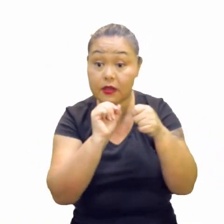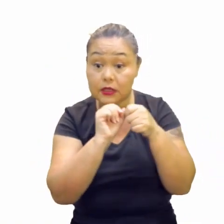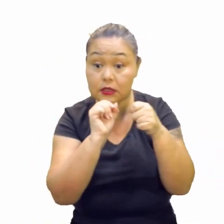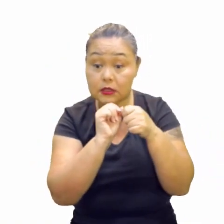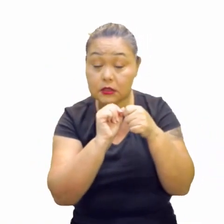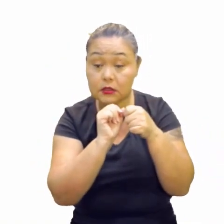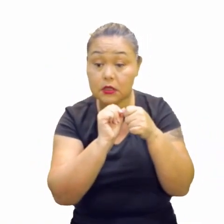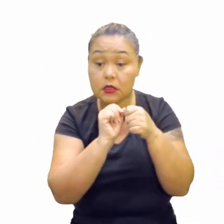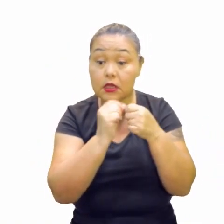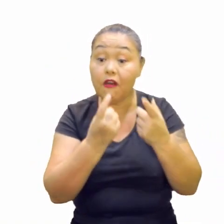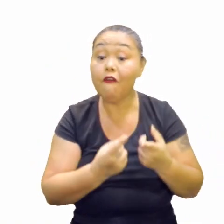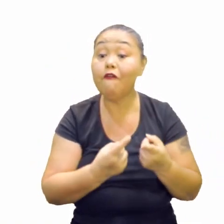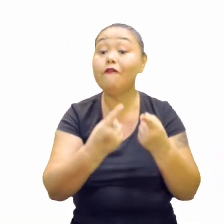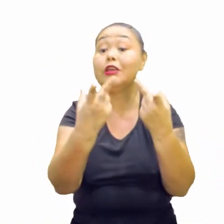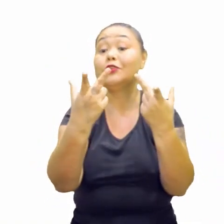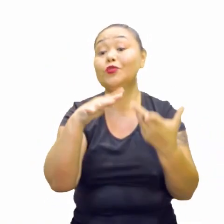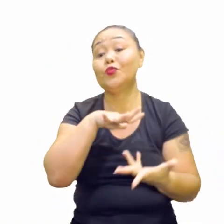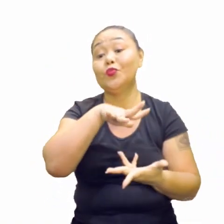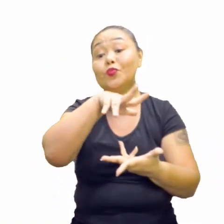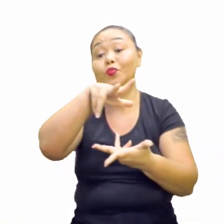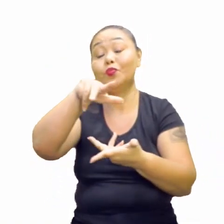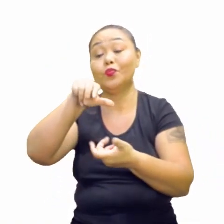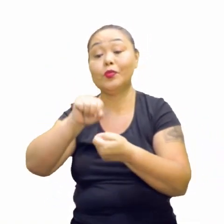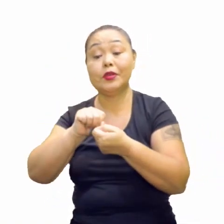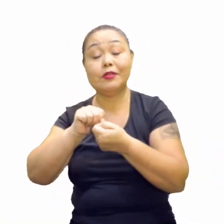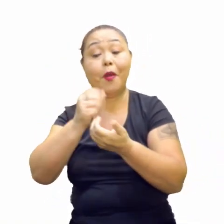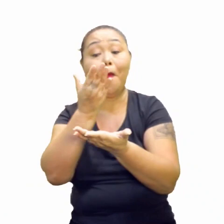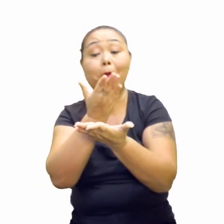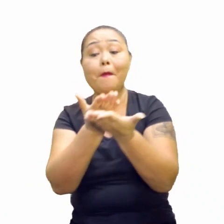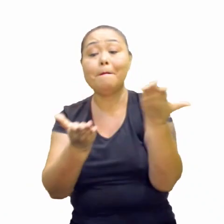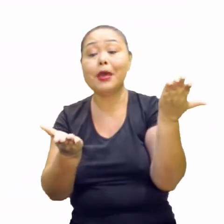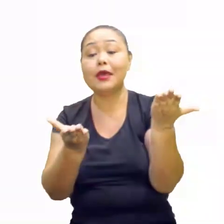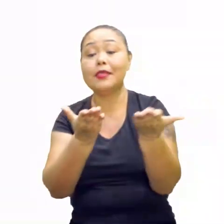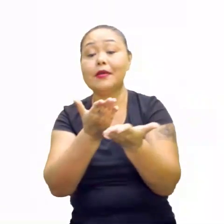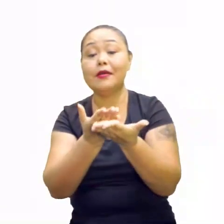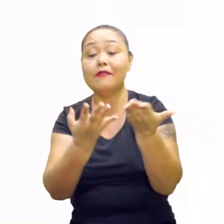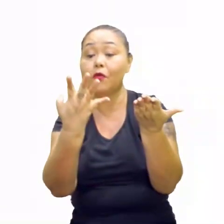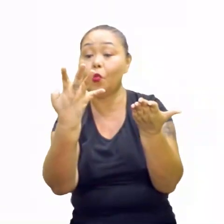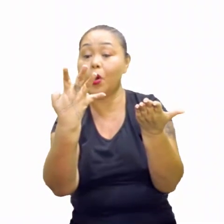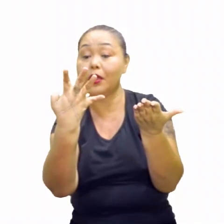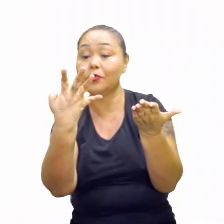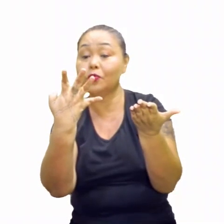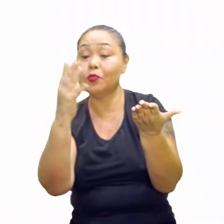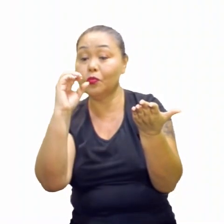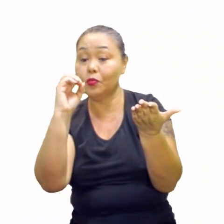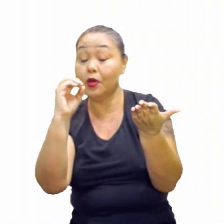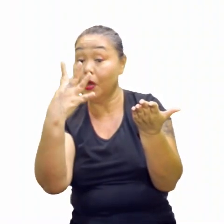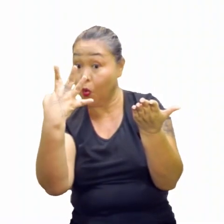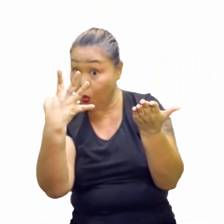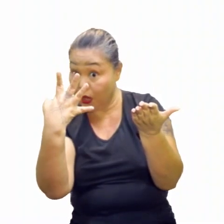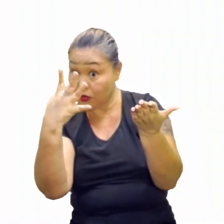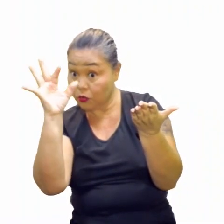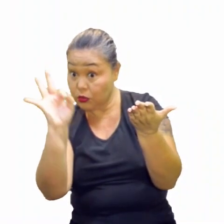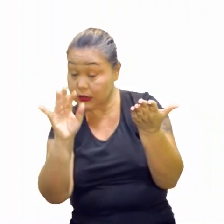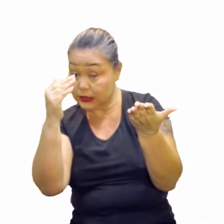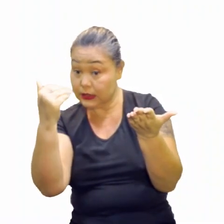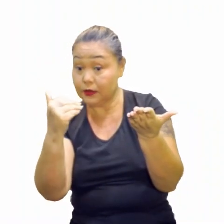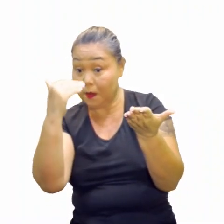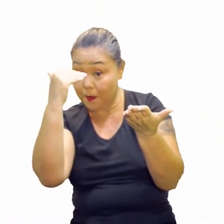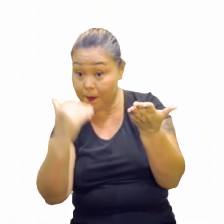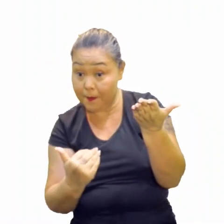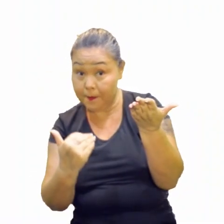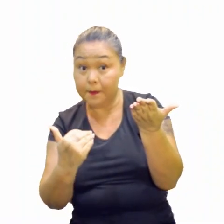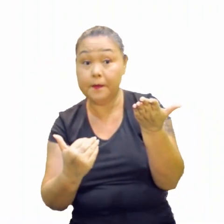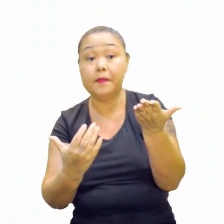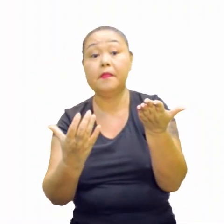cara. Eles vão perder mais 4 a mais, sabia? O crash, falência,